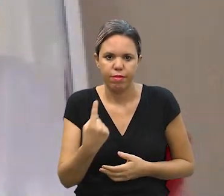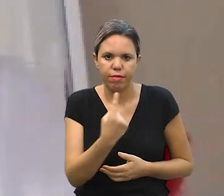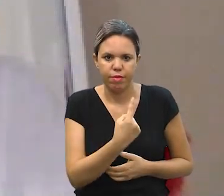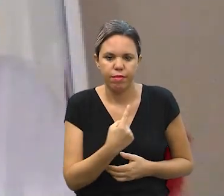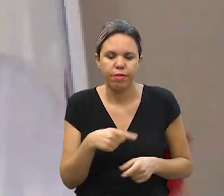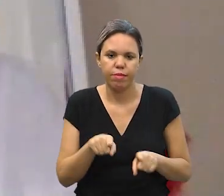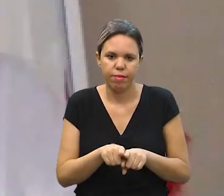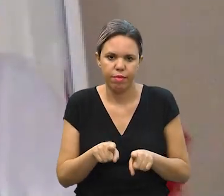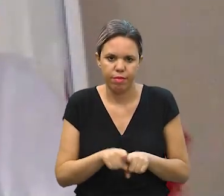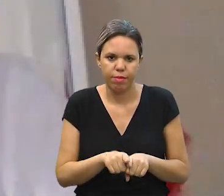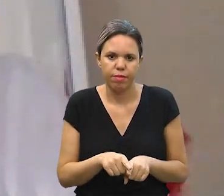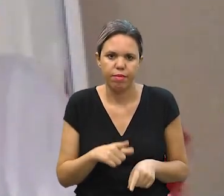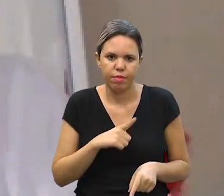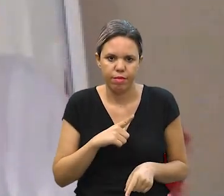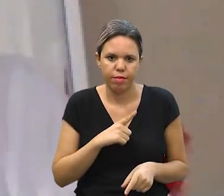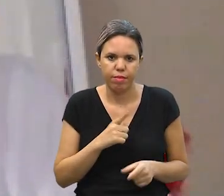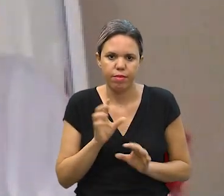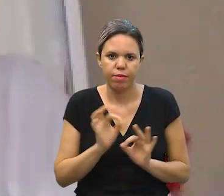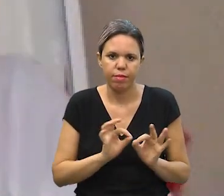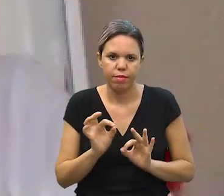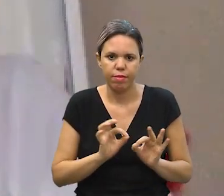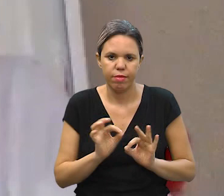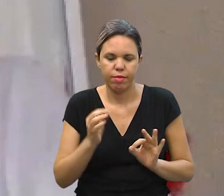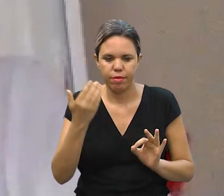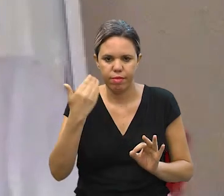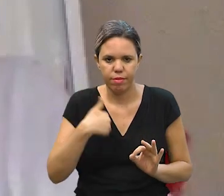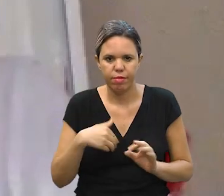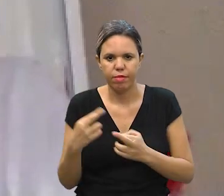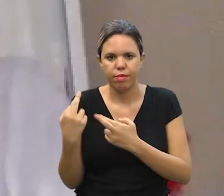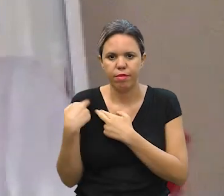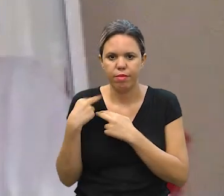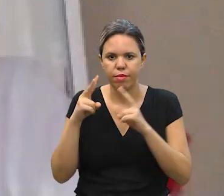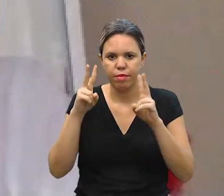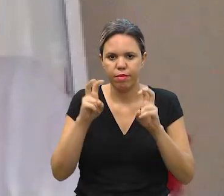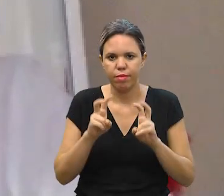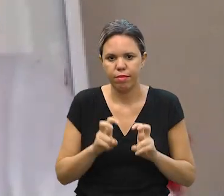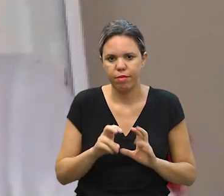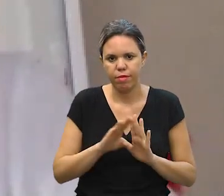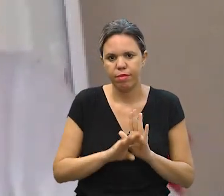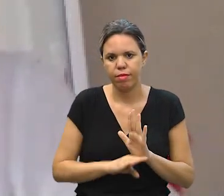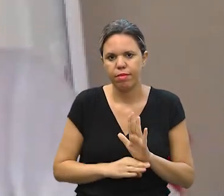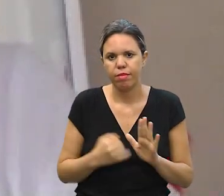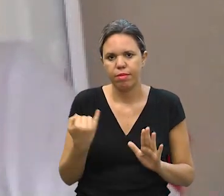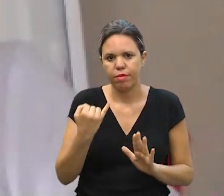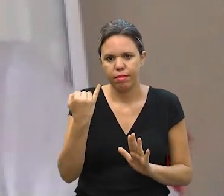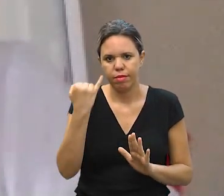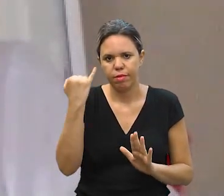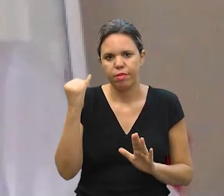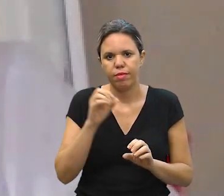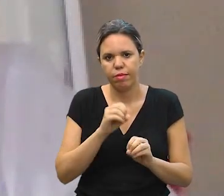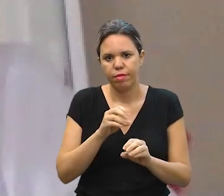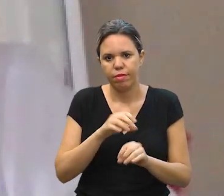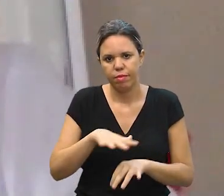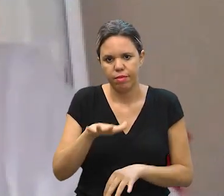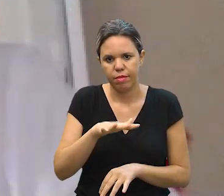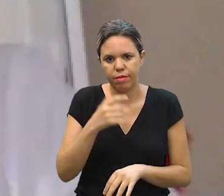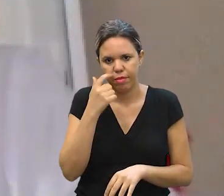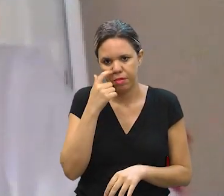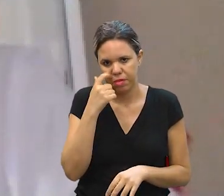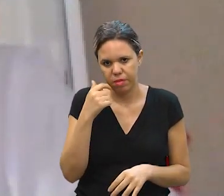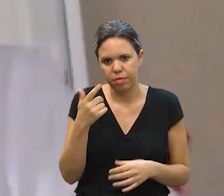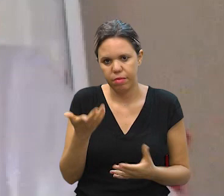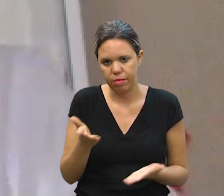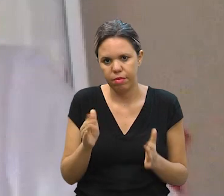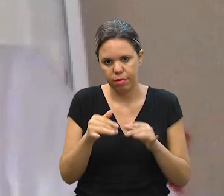individualmente também como organizadora, sobre temas educacionais. Esse,